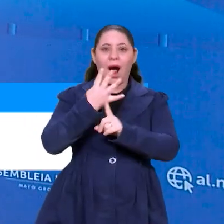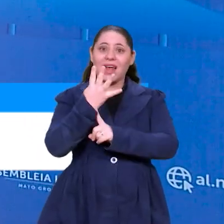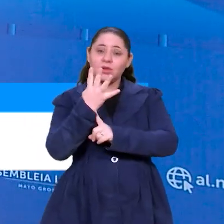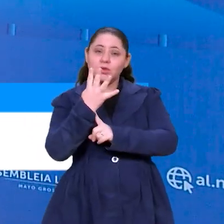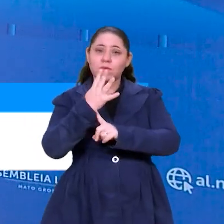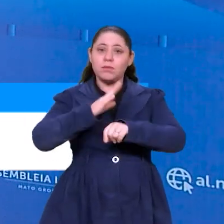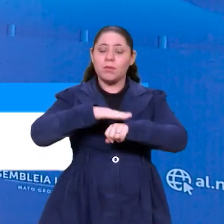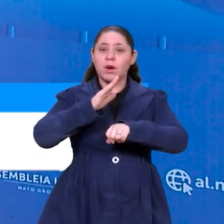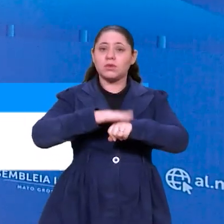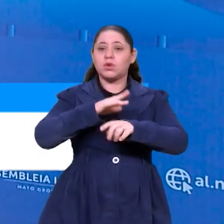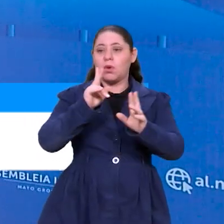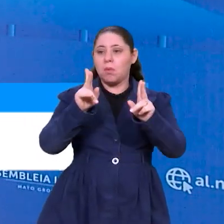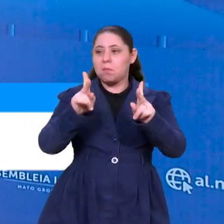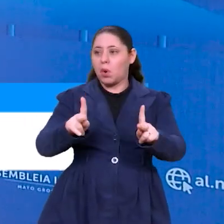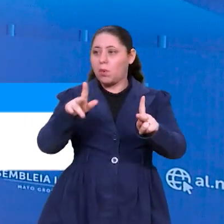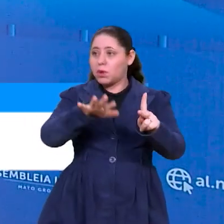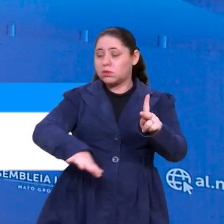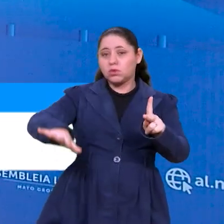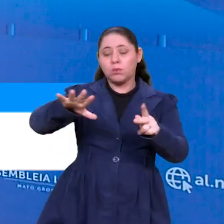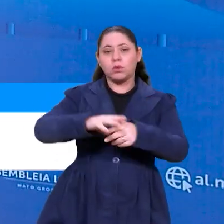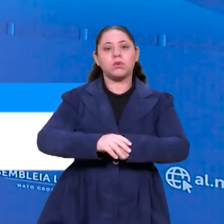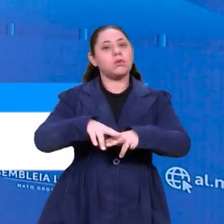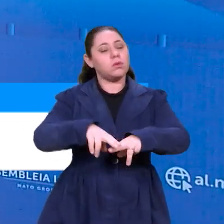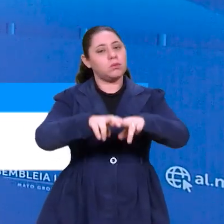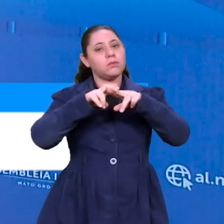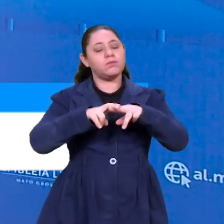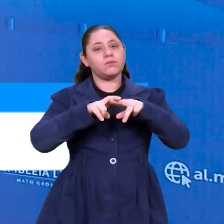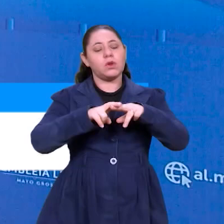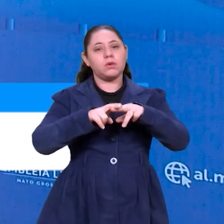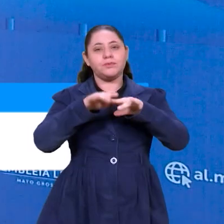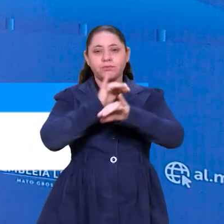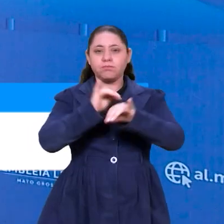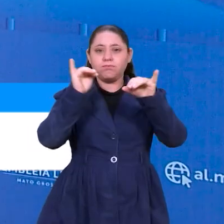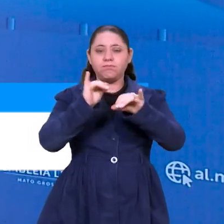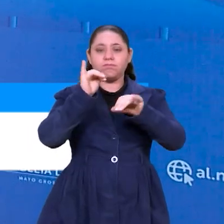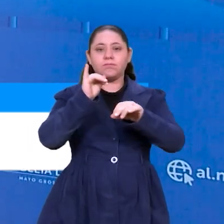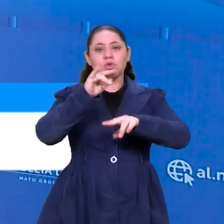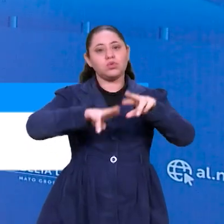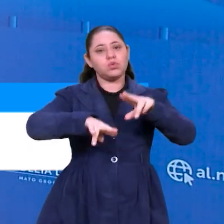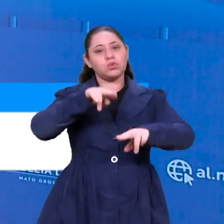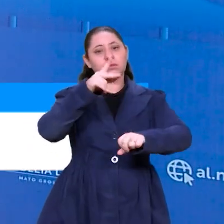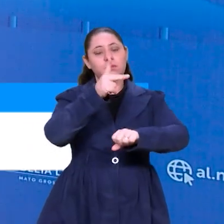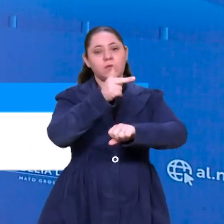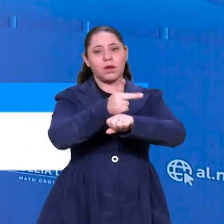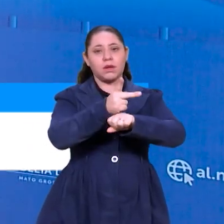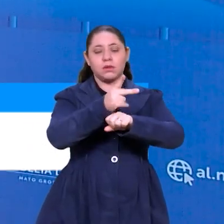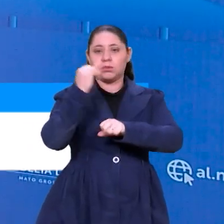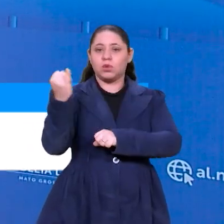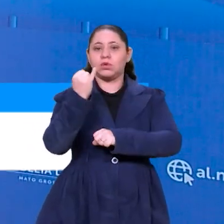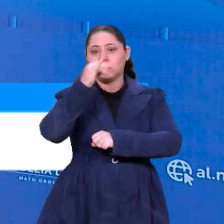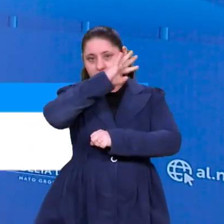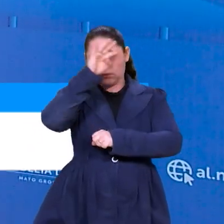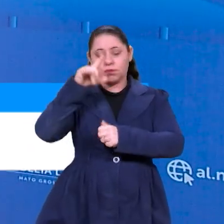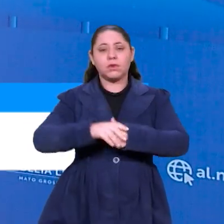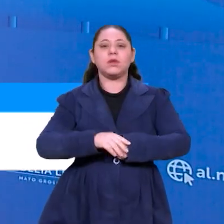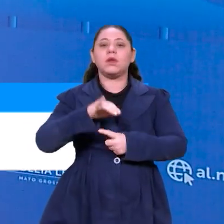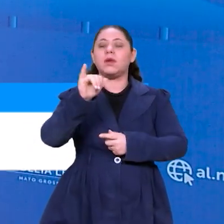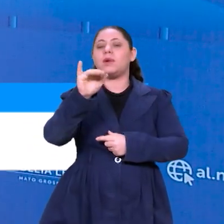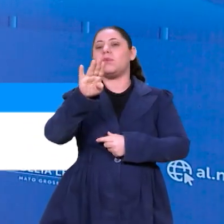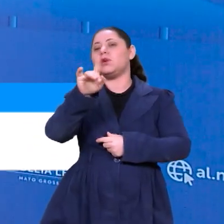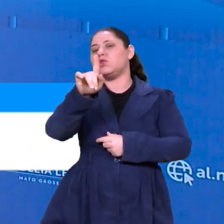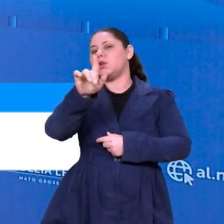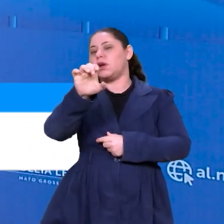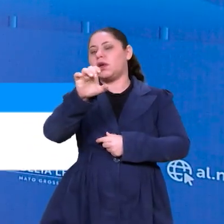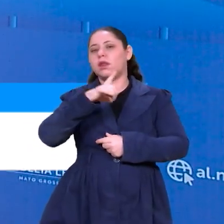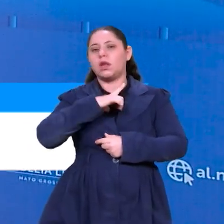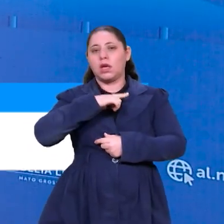que a média populacional. E é por isso que a campanha Junho Prata se torna tão importante em Mato Grosso do Sul. De acordo com o IBGE,